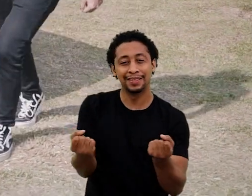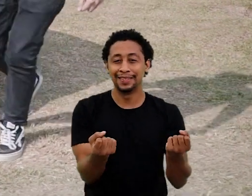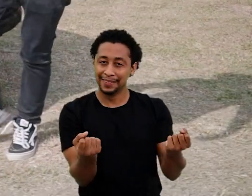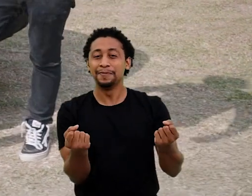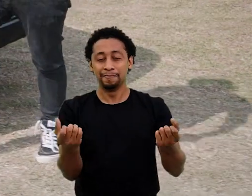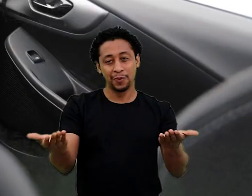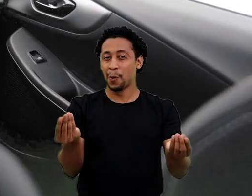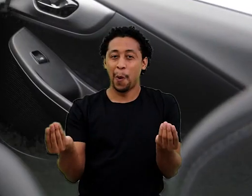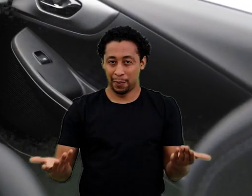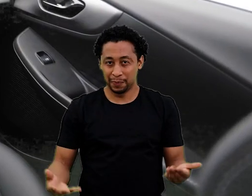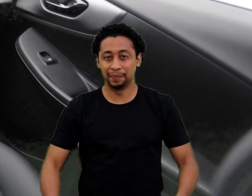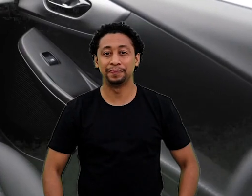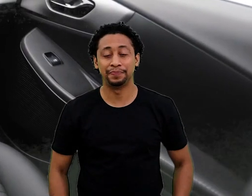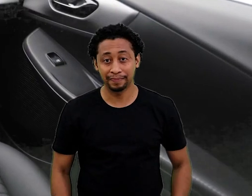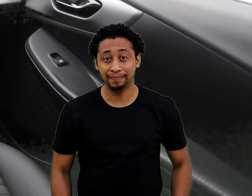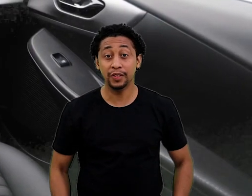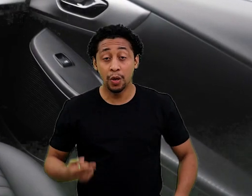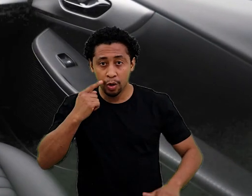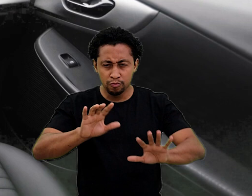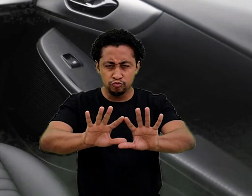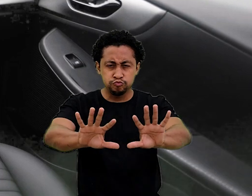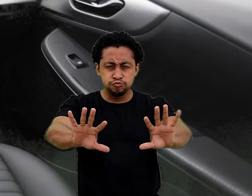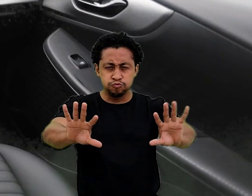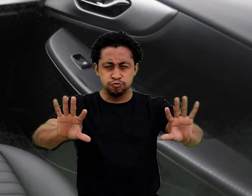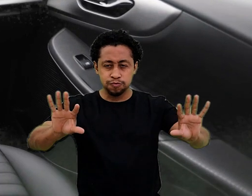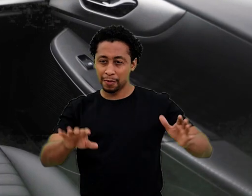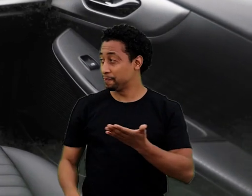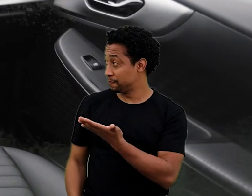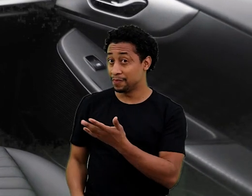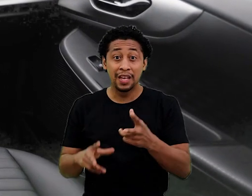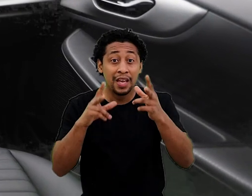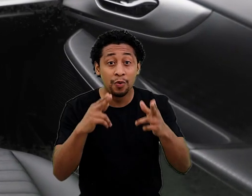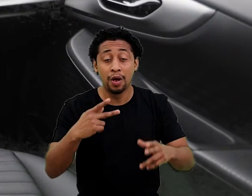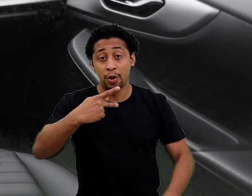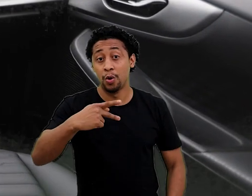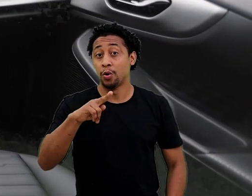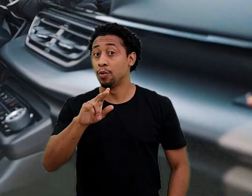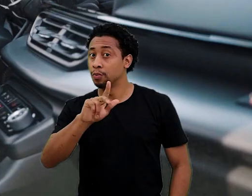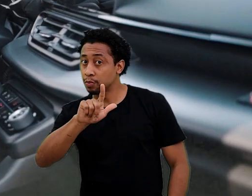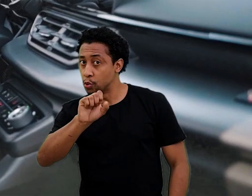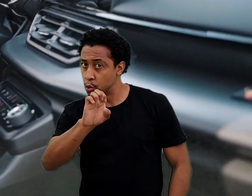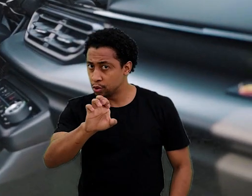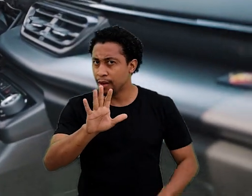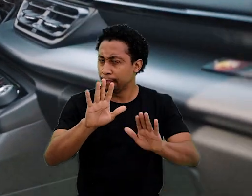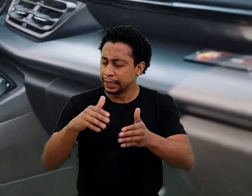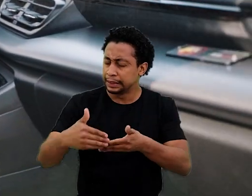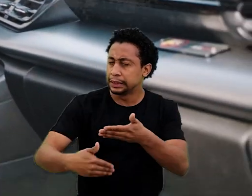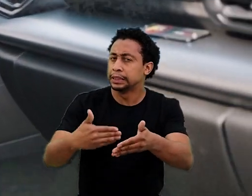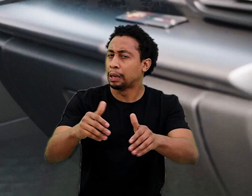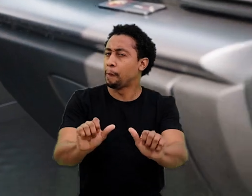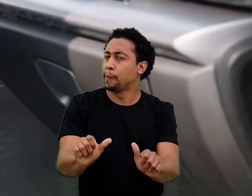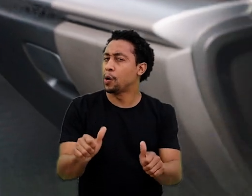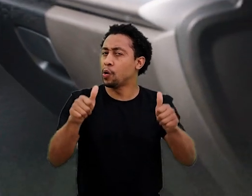olhadinha então na cabine. Aqui dentro a gente tem basicamente a cabine do Pulse, mas com algumas melhorias que se concentram em especial